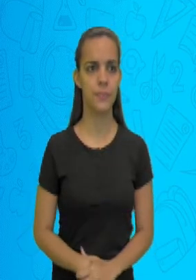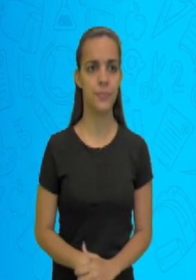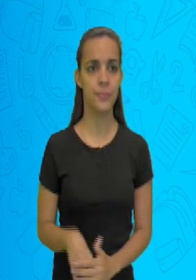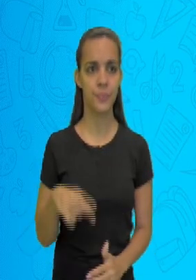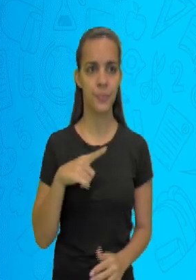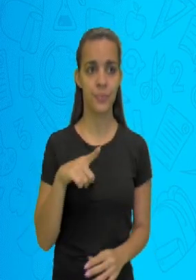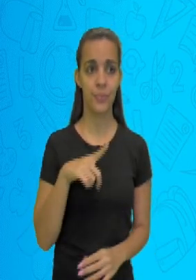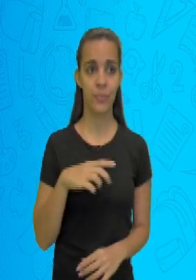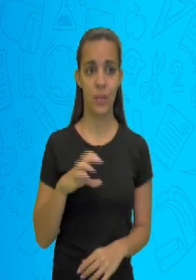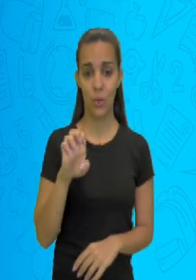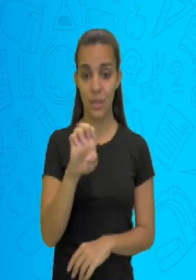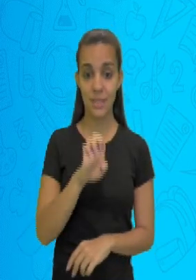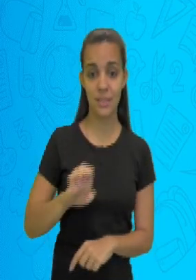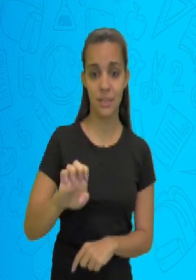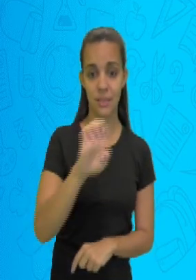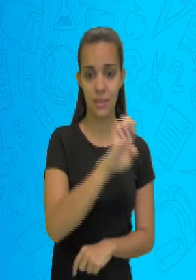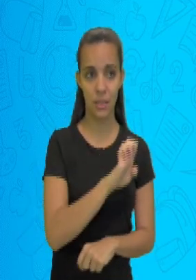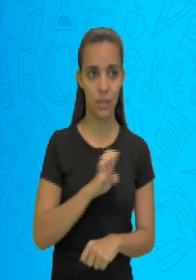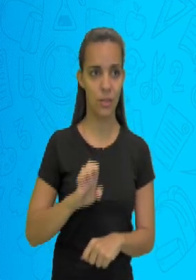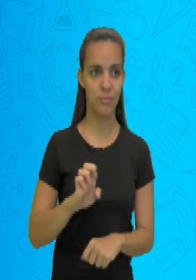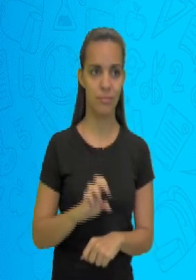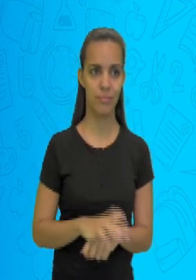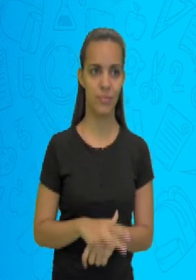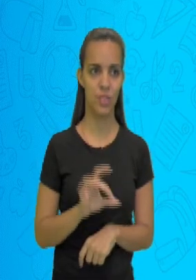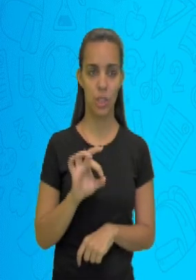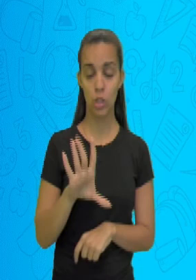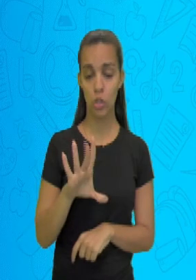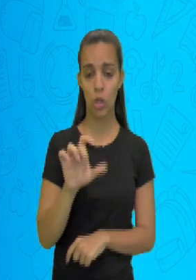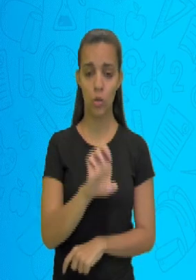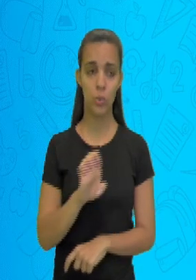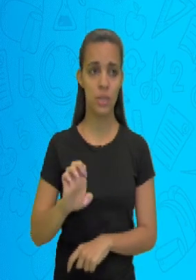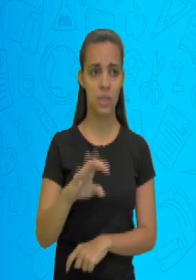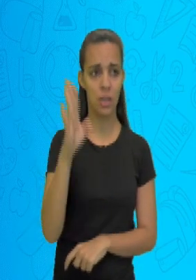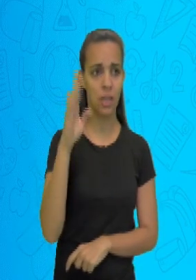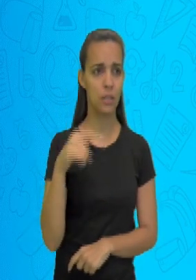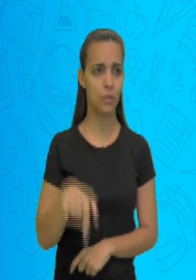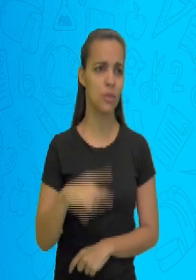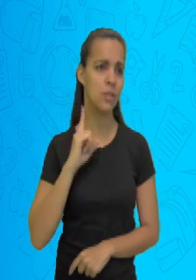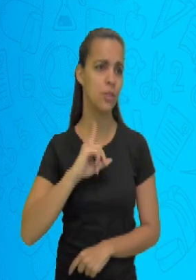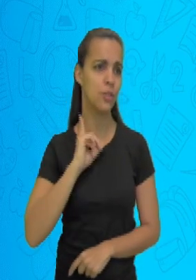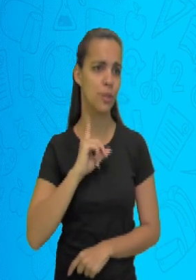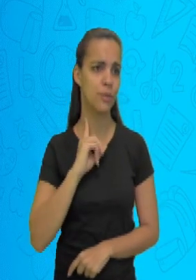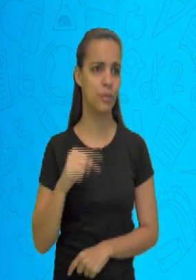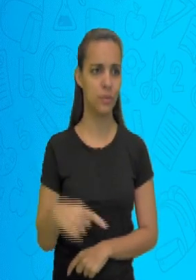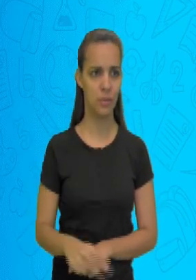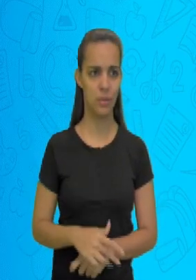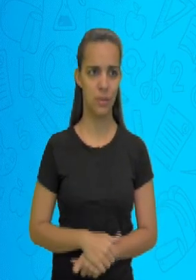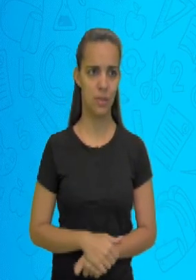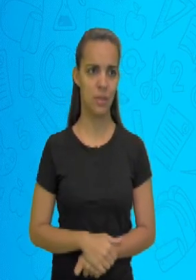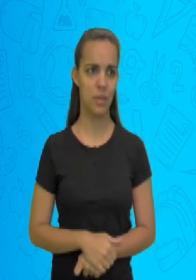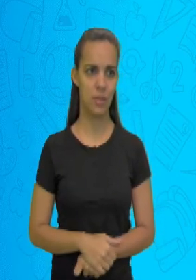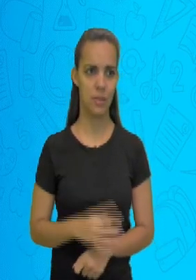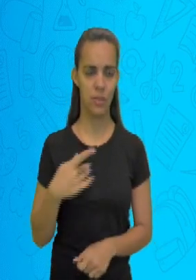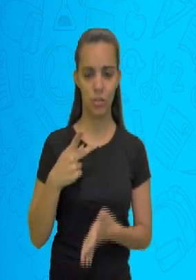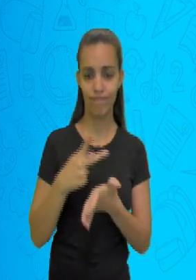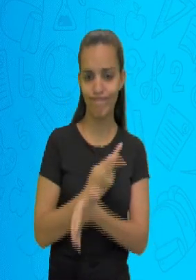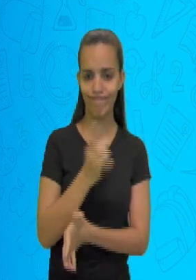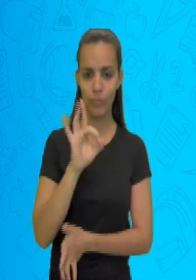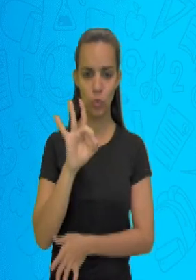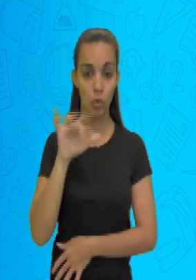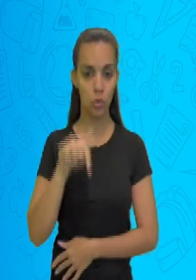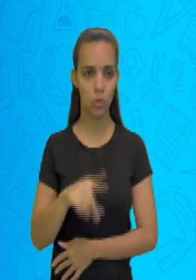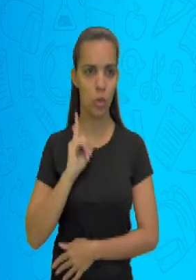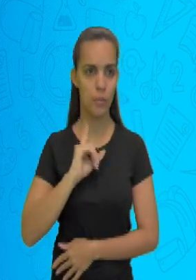ser feriados estaduais, então só do estado de Minas Gerais. Existem feriados que só acontecem em Minas